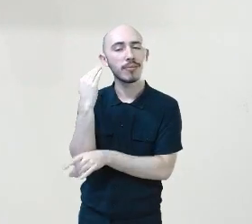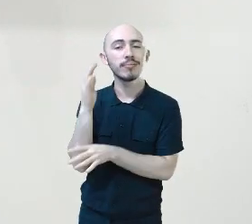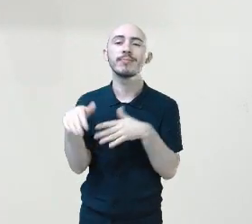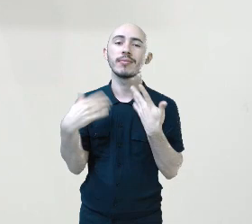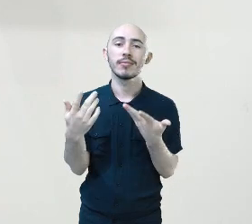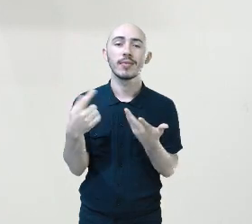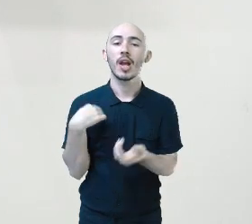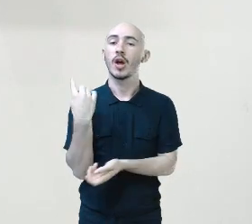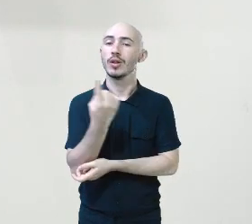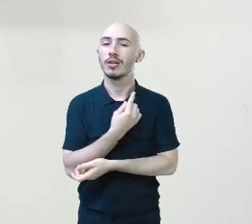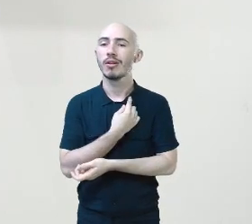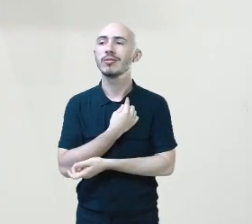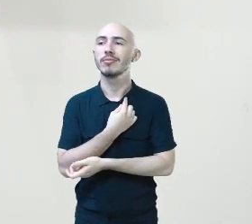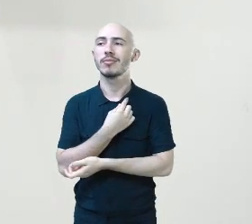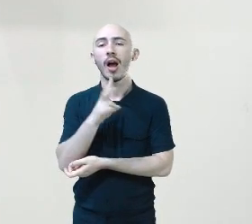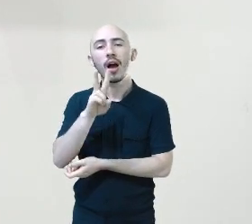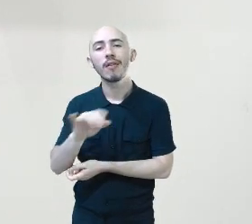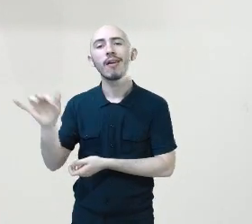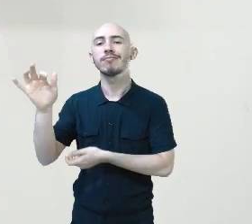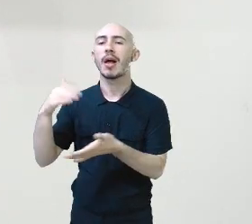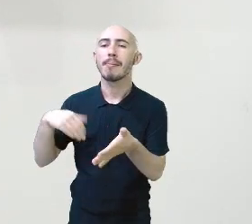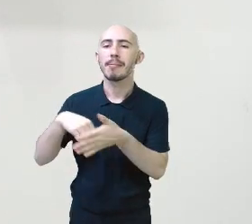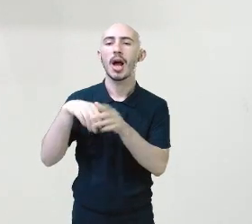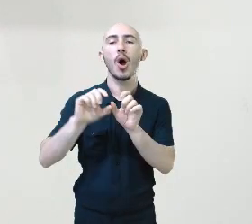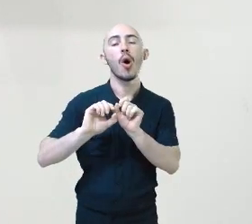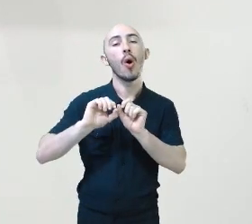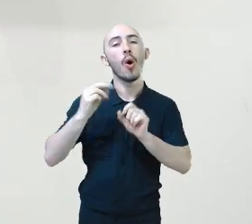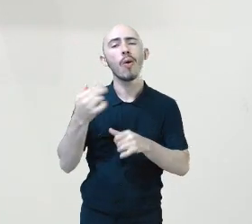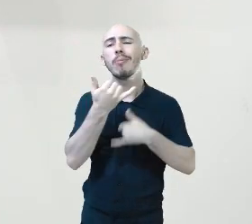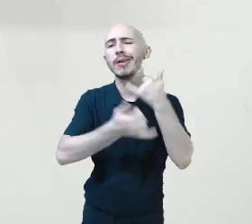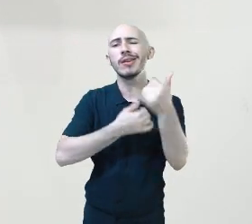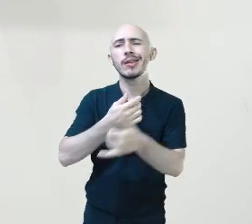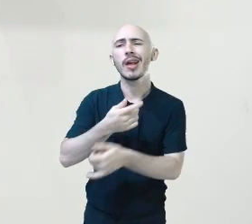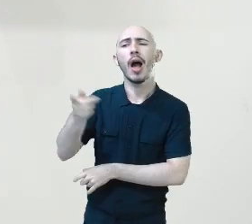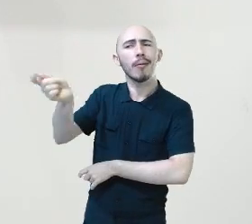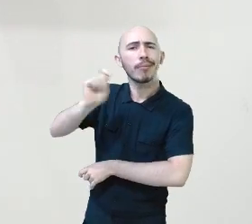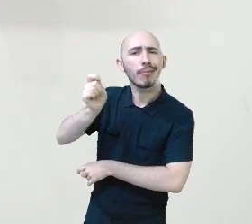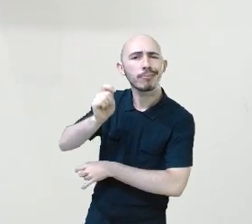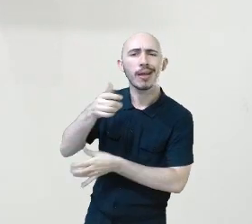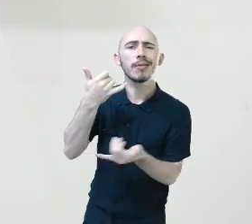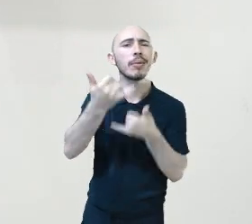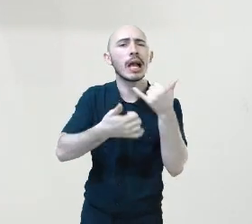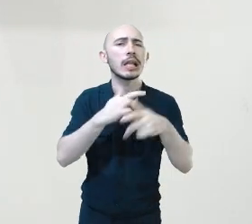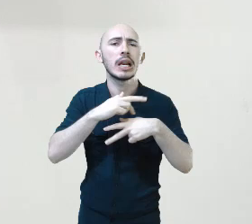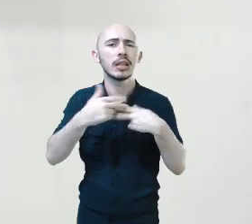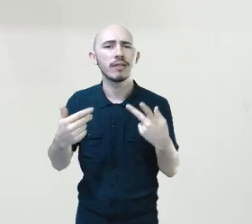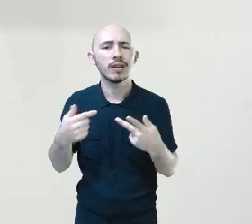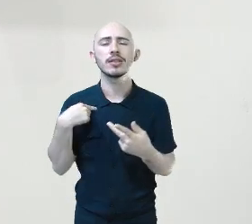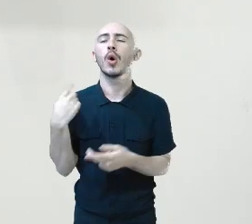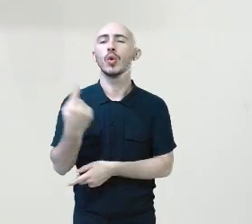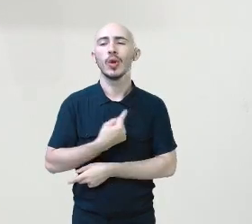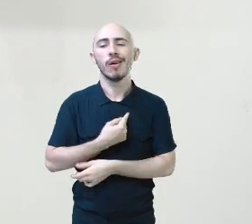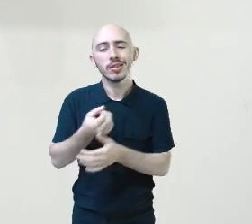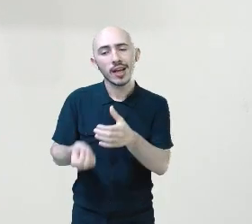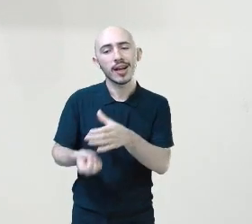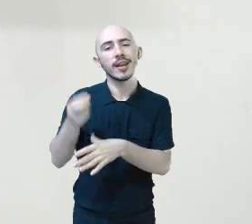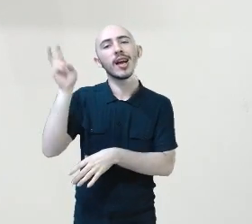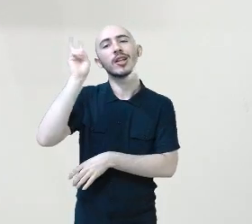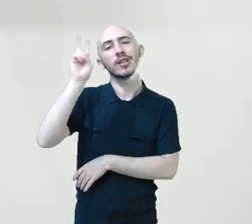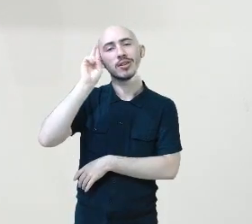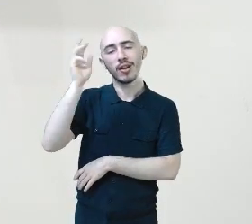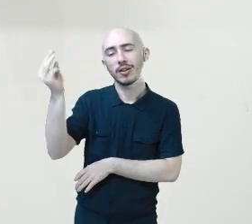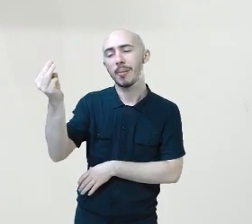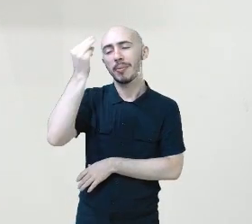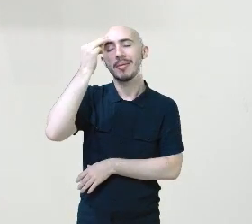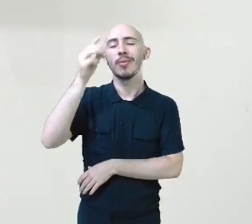vai lá jogar bola, ou soltar uma pipa, brincar de alguma forma, a gente está construindo história. Isso tem uma